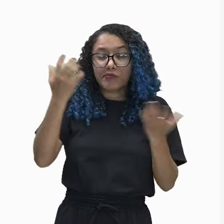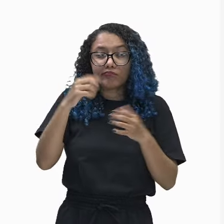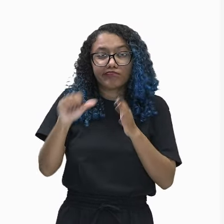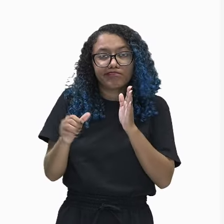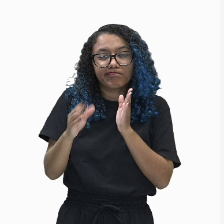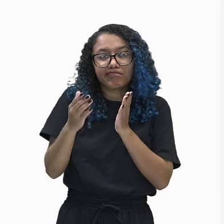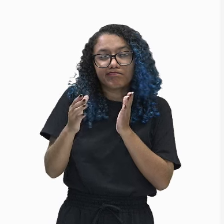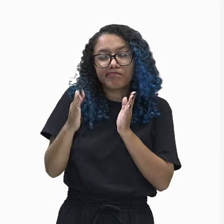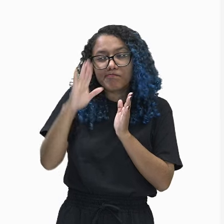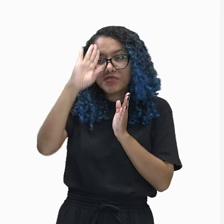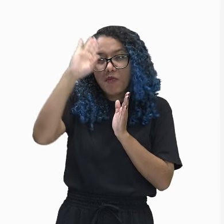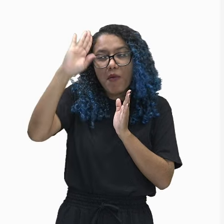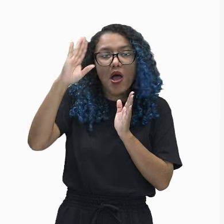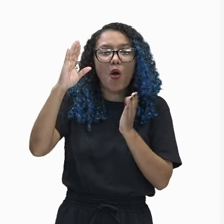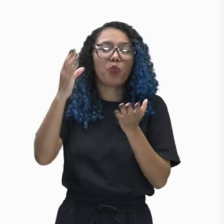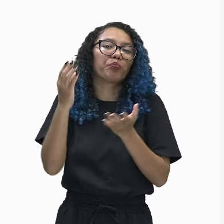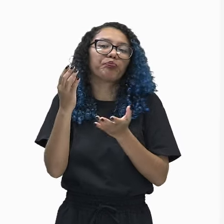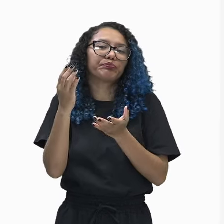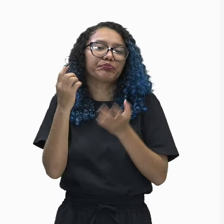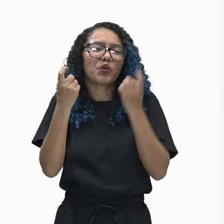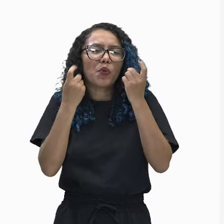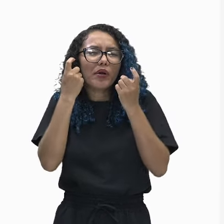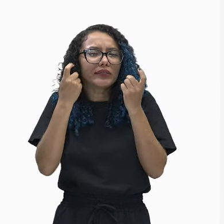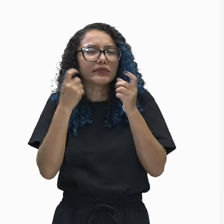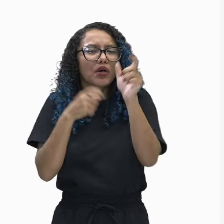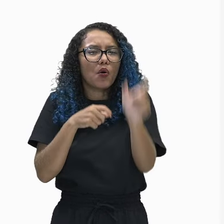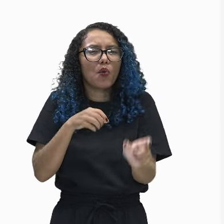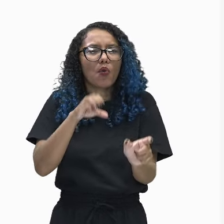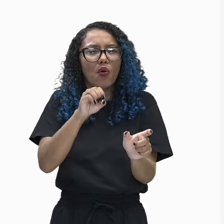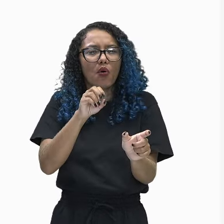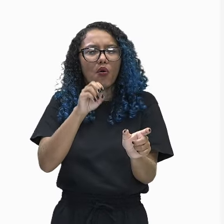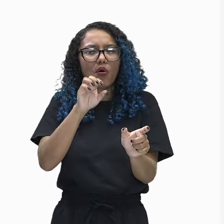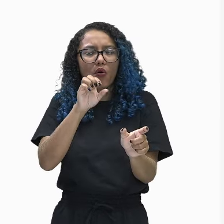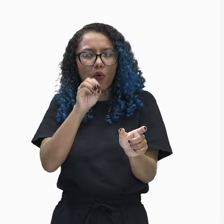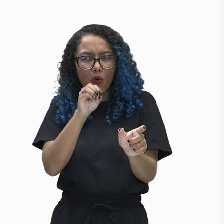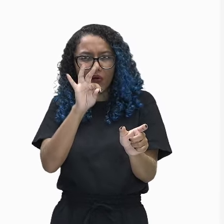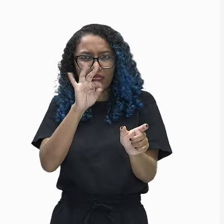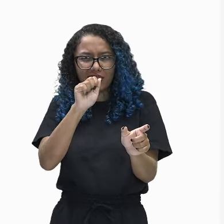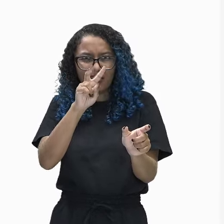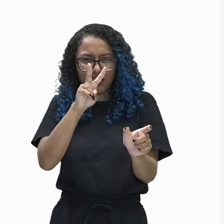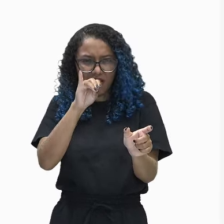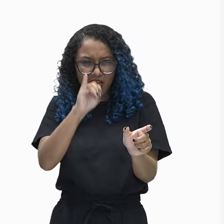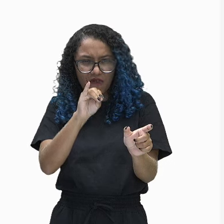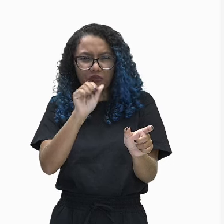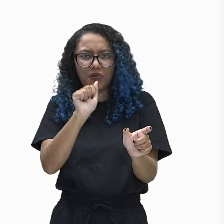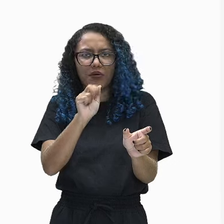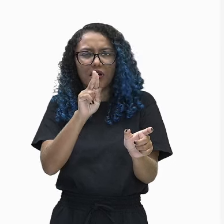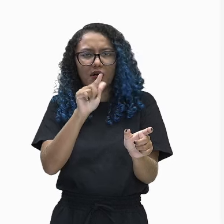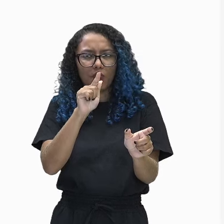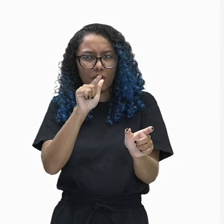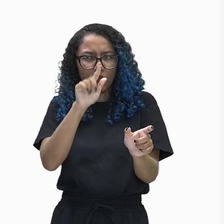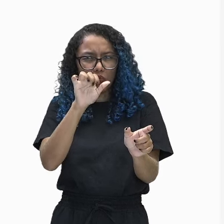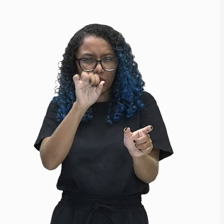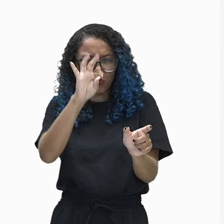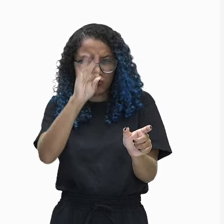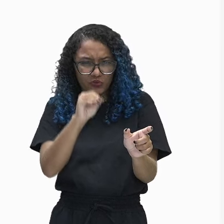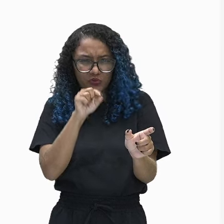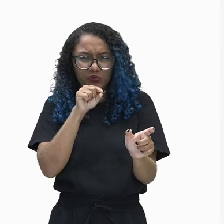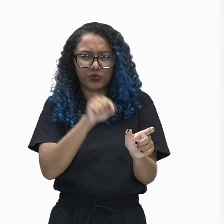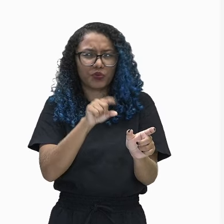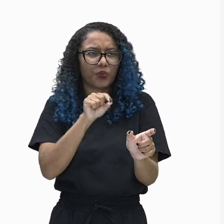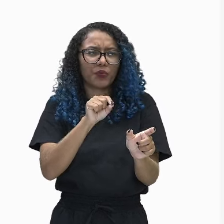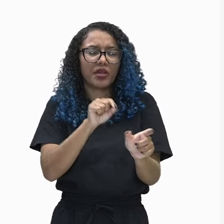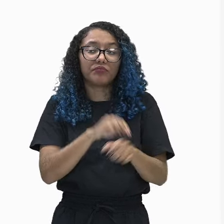que viria a ser Augusto César, tá, gente? Muito embora ele não fosse Júlio César, ele foi justamente um dos